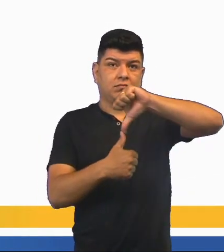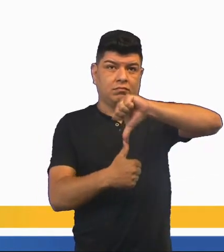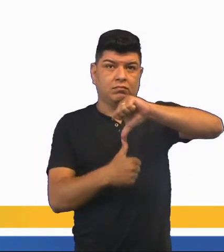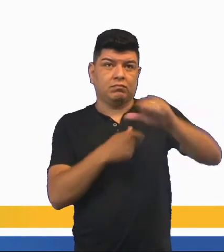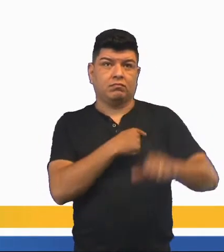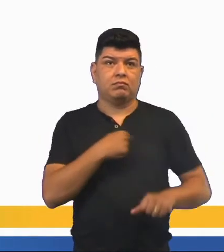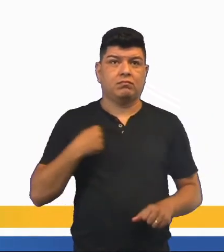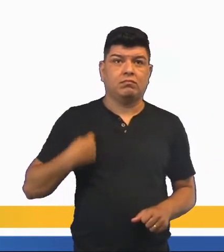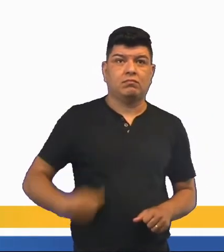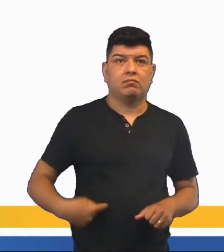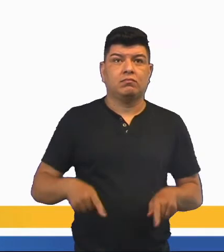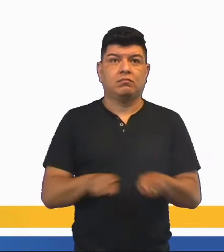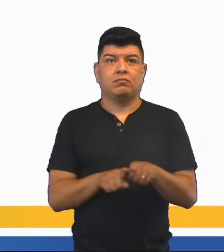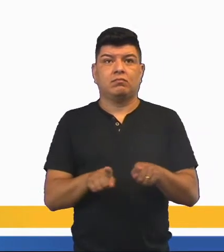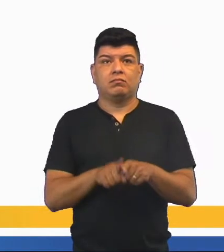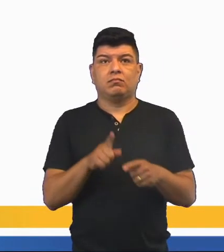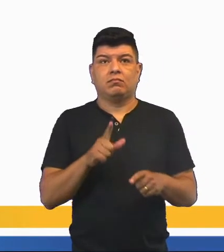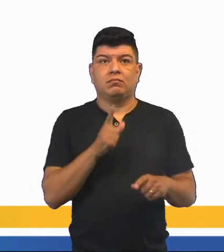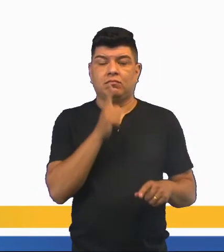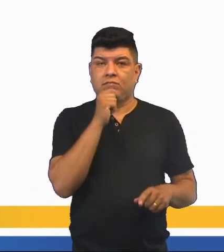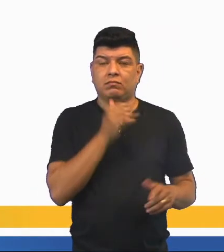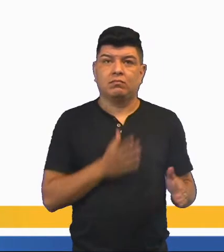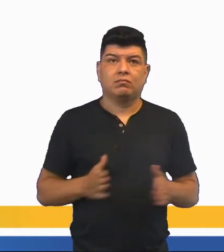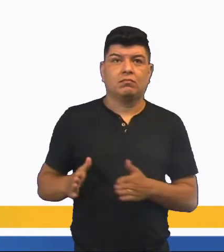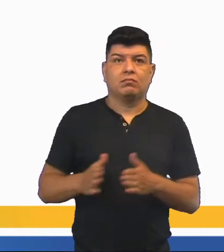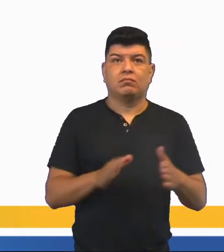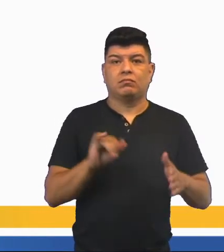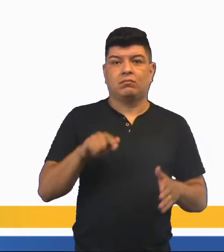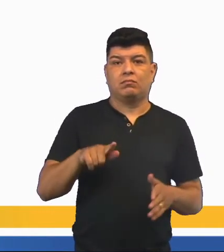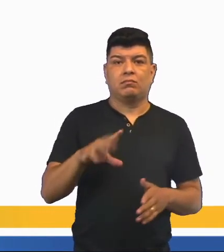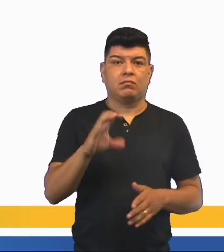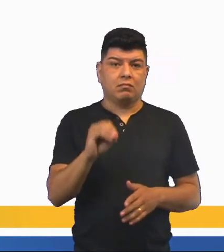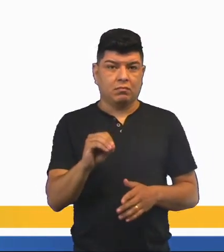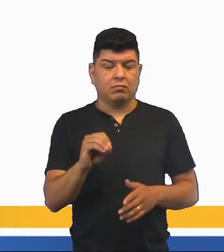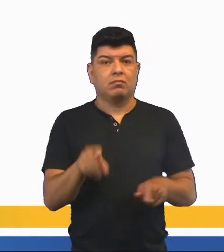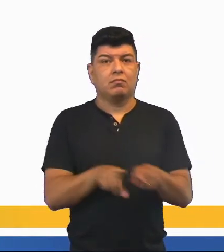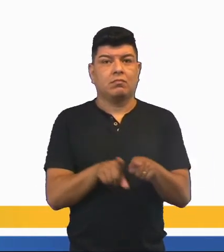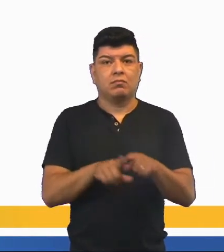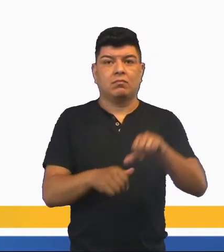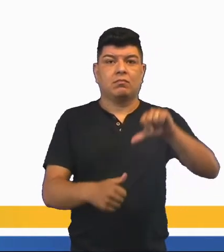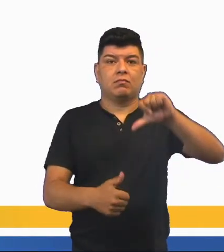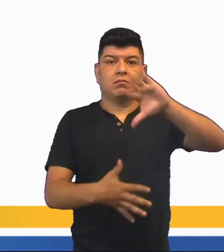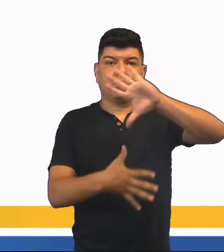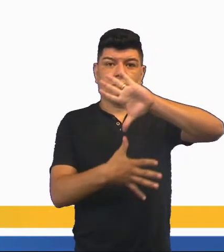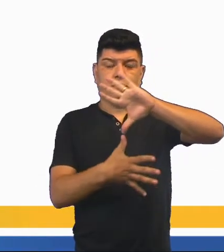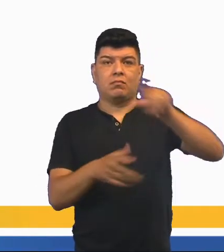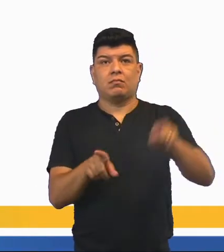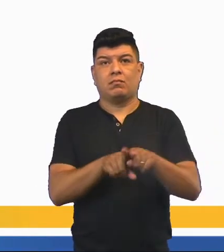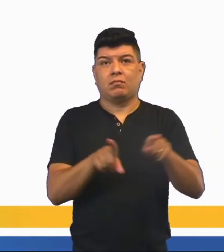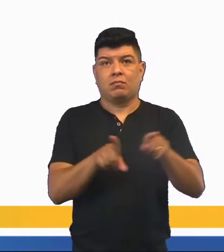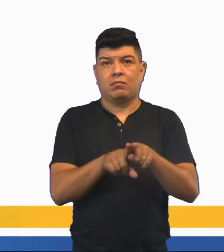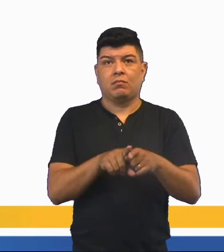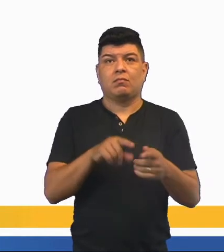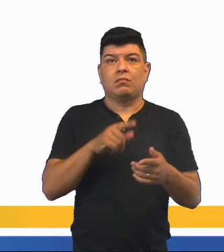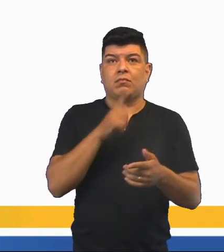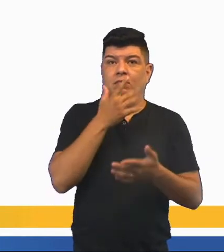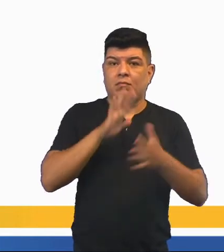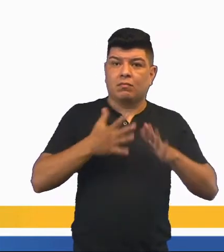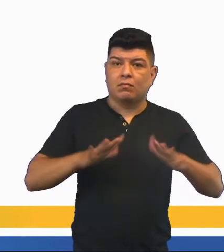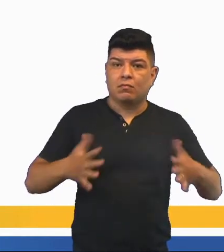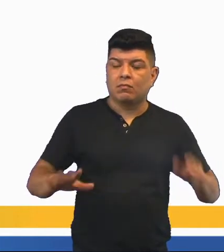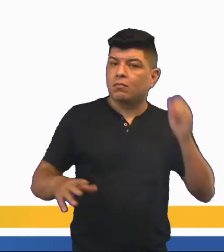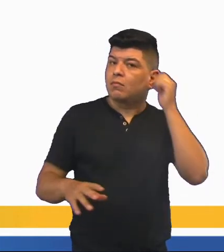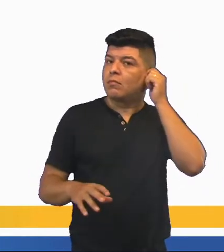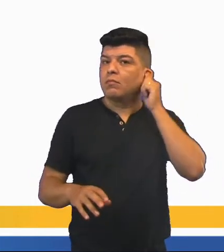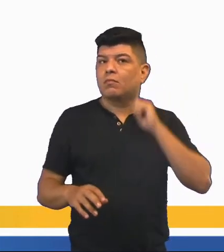Médio, a China, o Vale do Rio Indo, atual Paquistão, América Central e a Bacia Oriental, do Mar